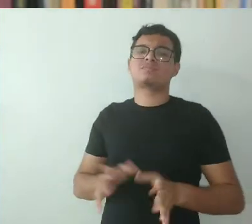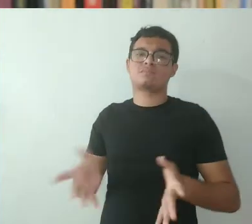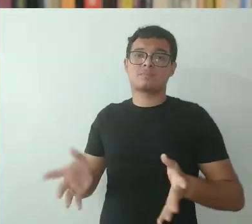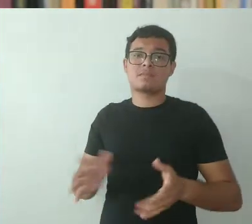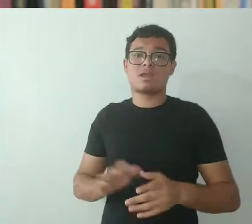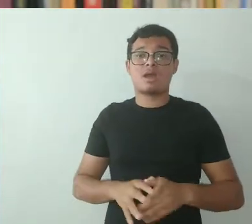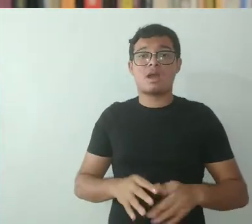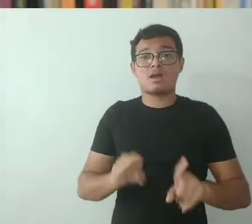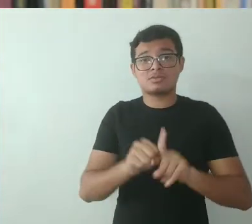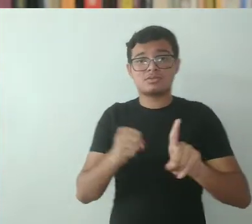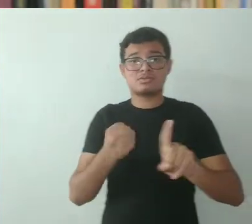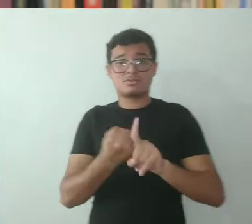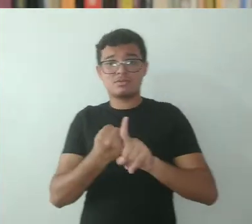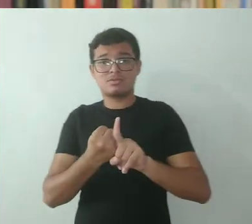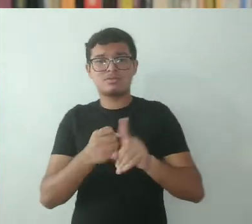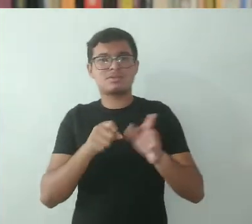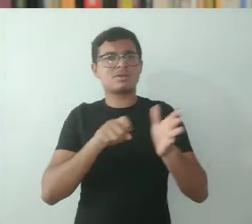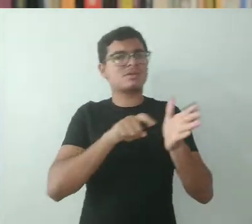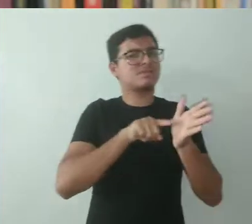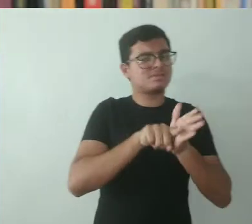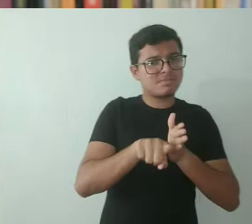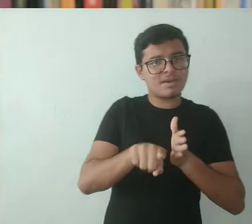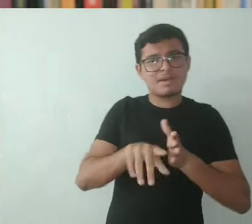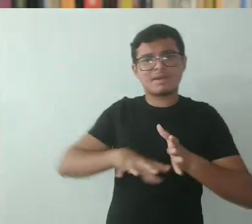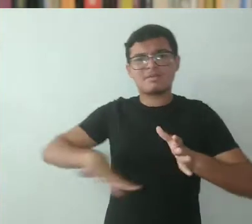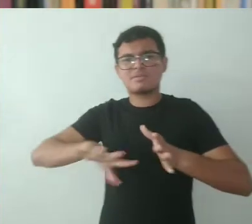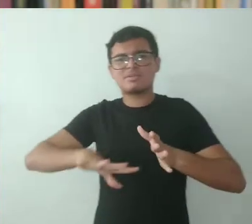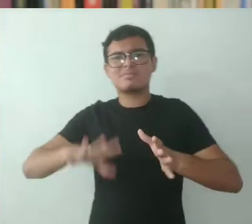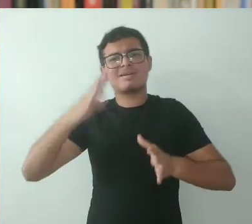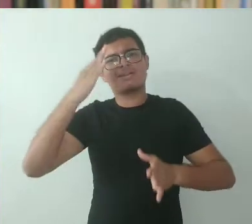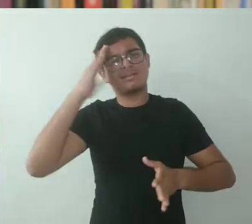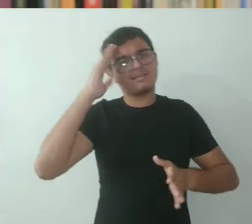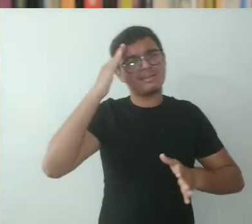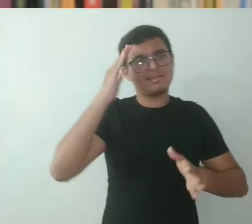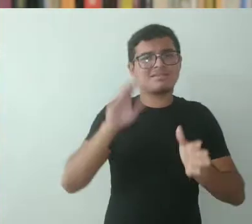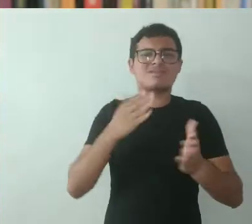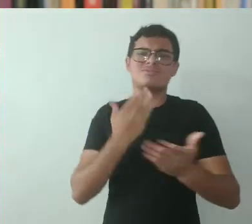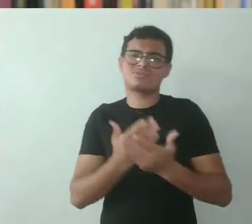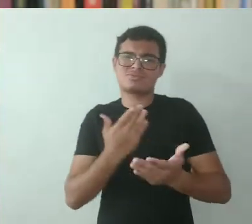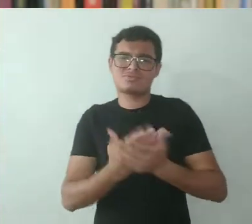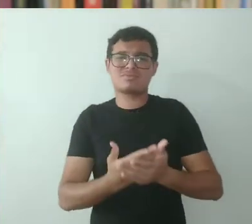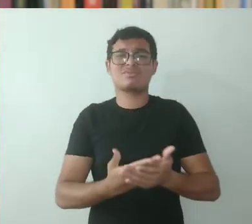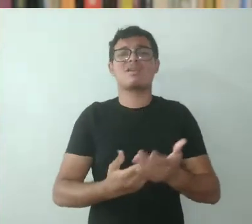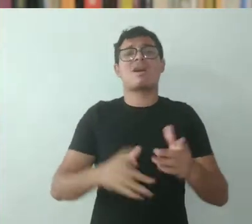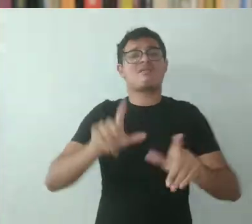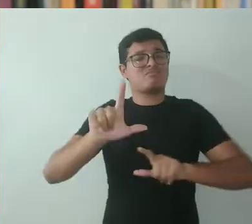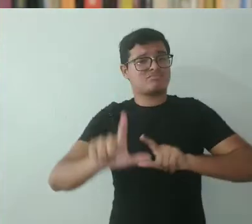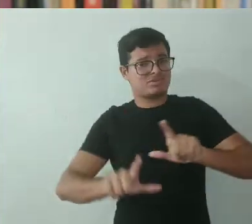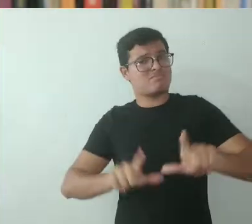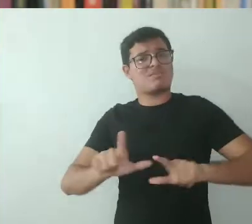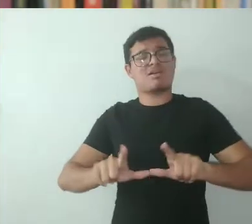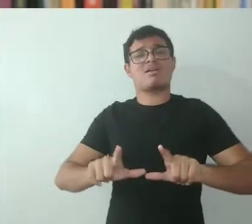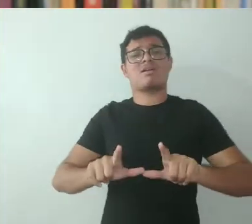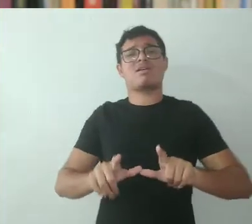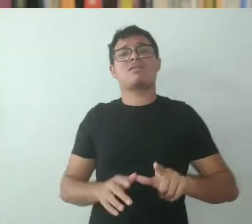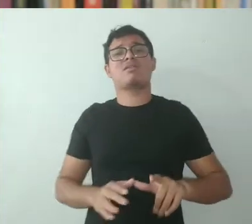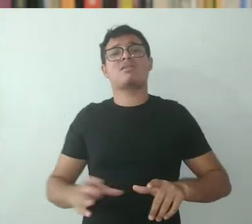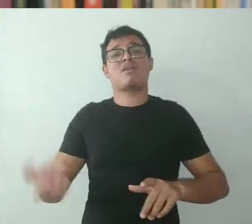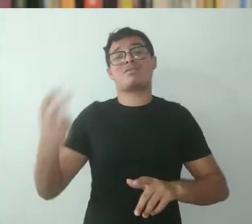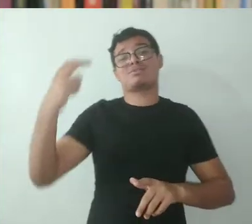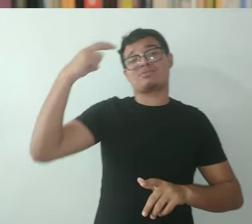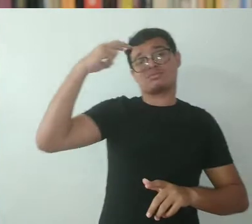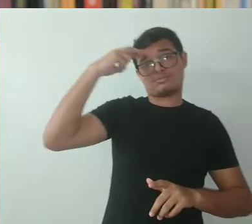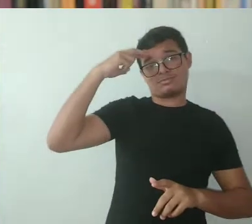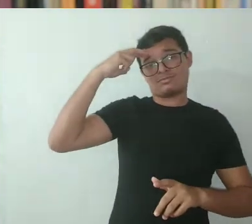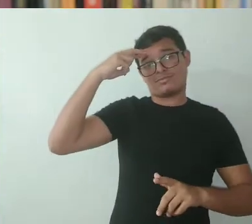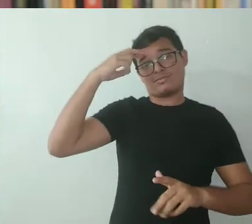sociologia vai trazer para a gente. Dessa maneira, a gente pode estudar o trabalho, a gente pode estudar as culturas, a gente pode estudar